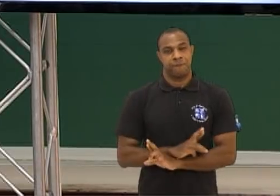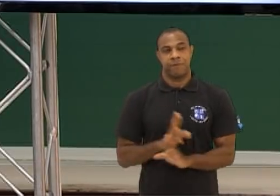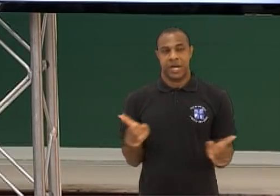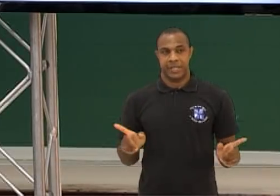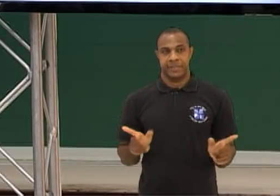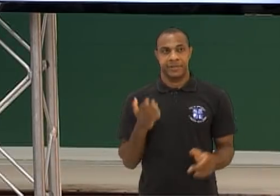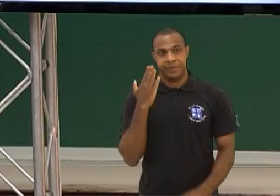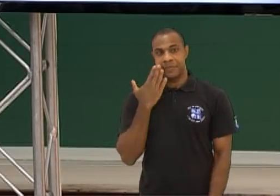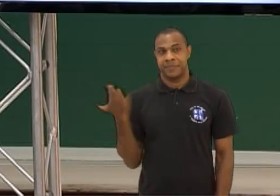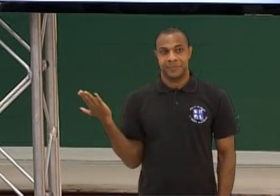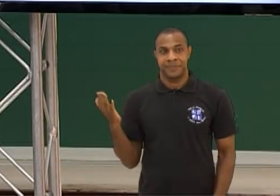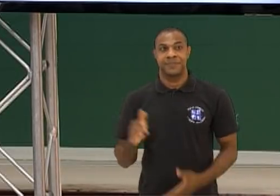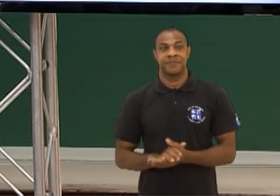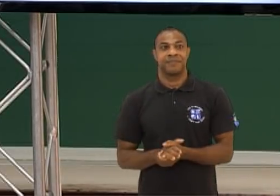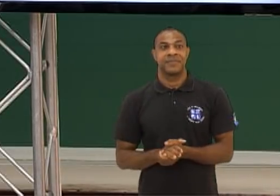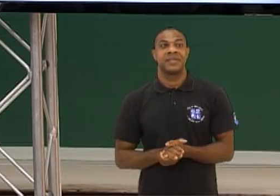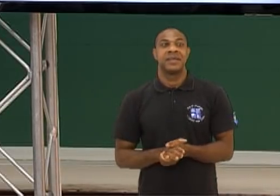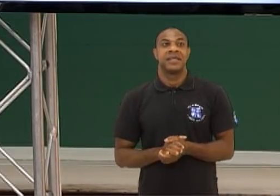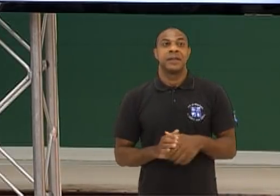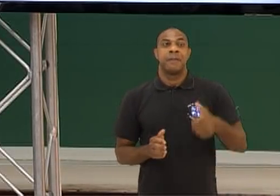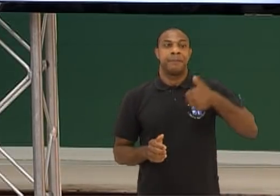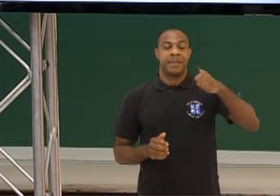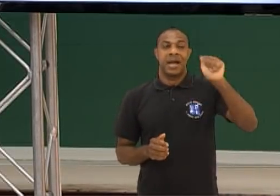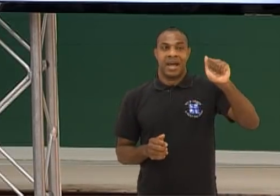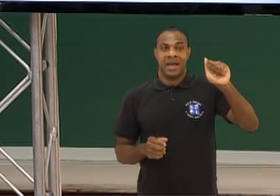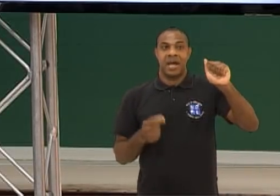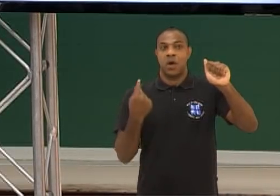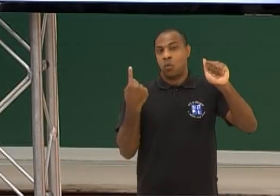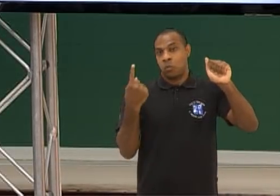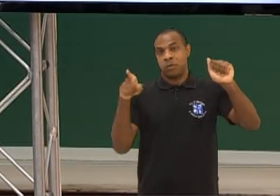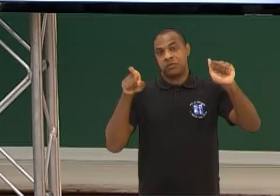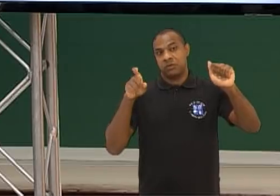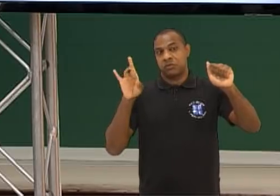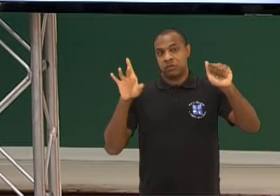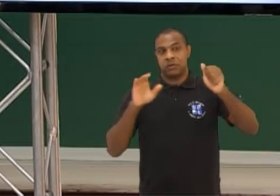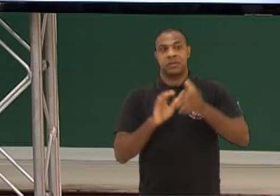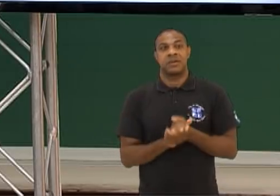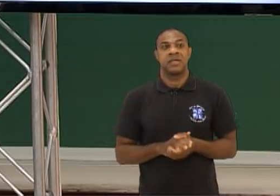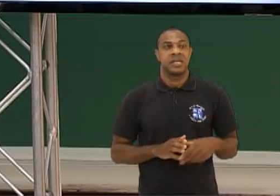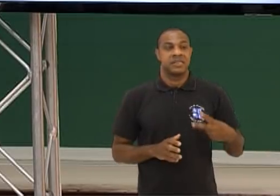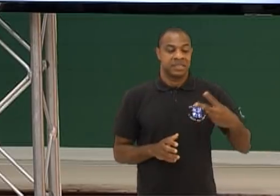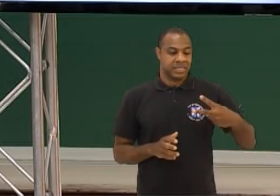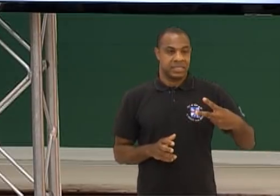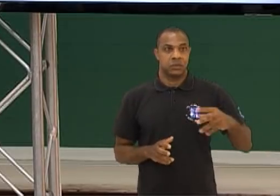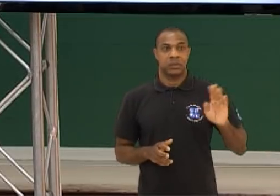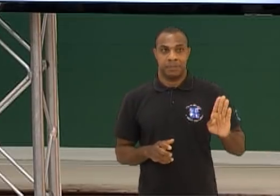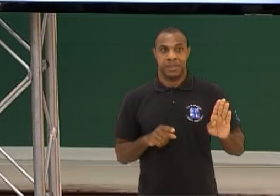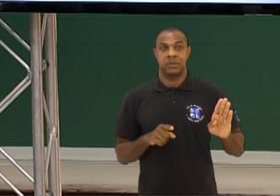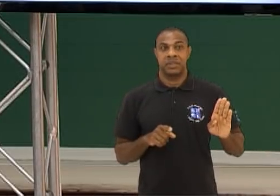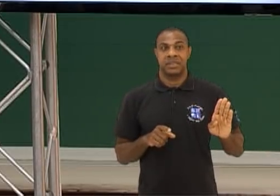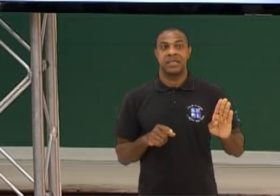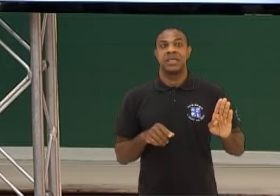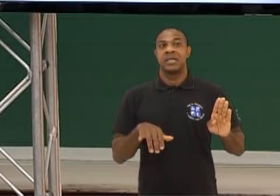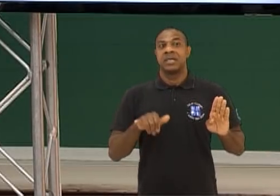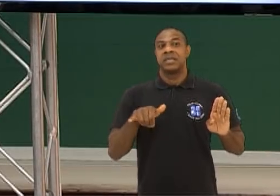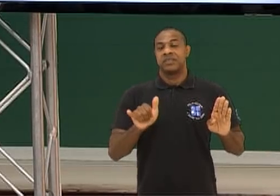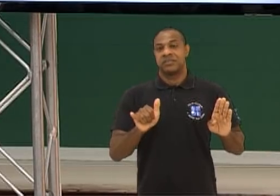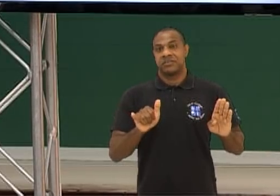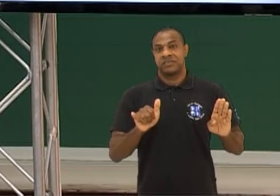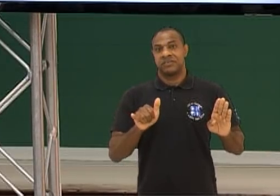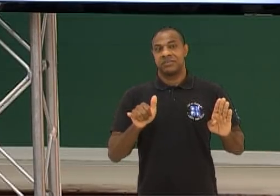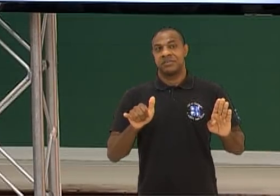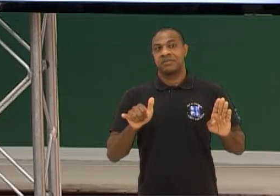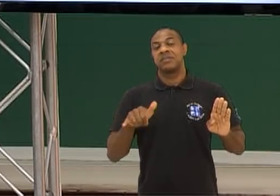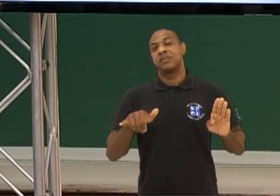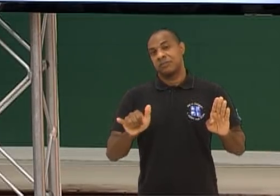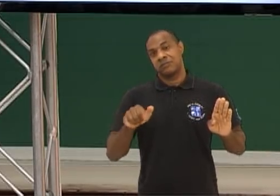Então, resposta da primeira, uma. A letra x somente, né? E na segunda, duas, x e y. Né? Como eu falei